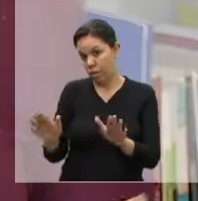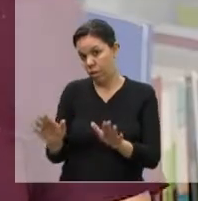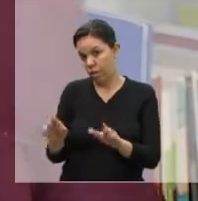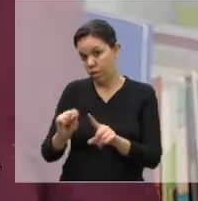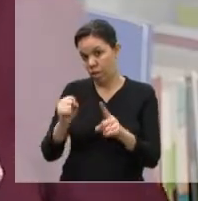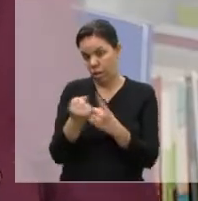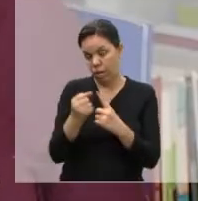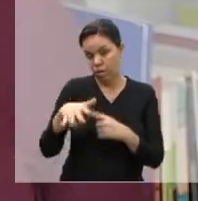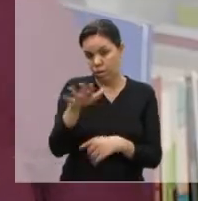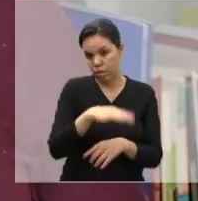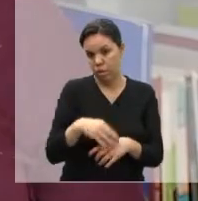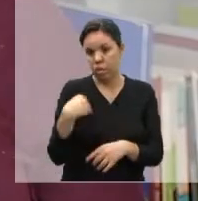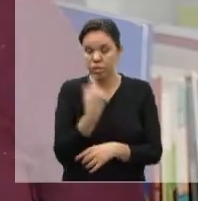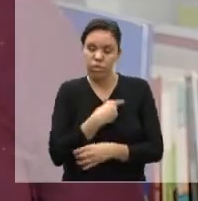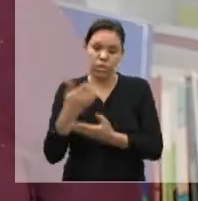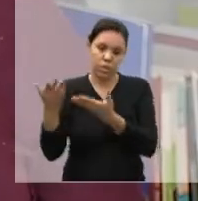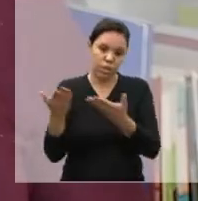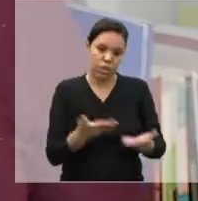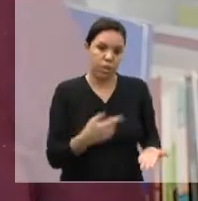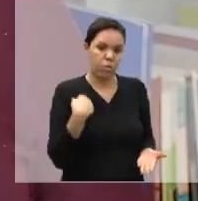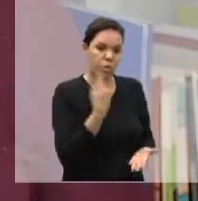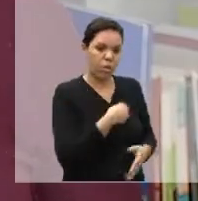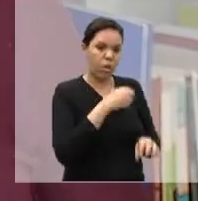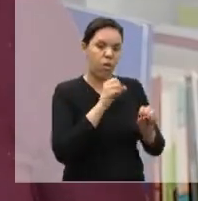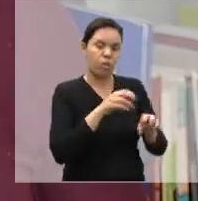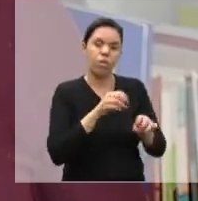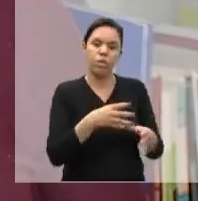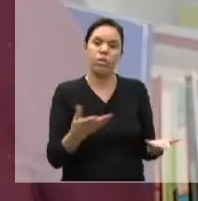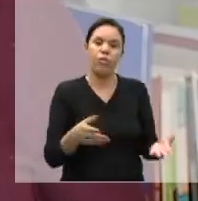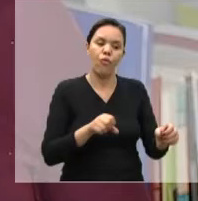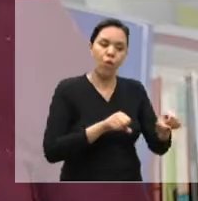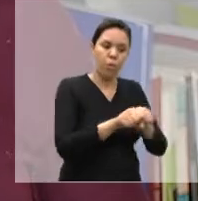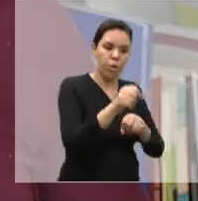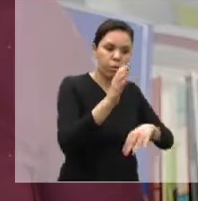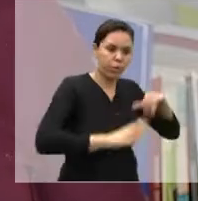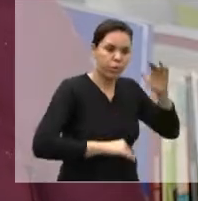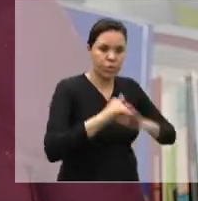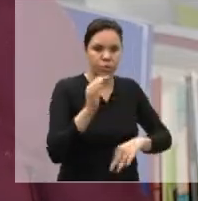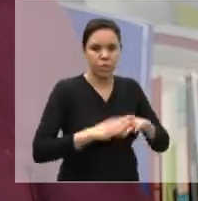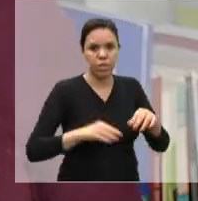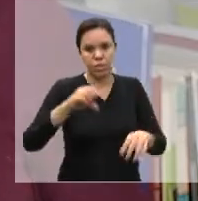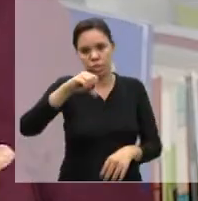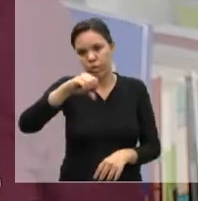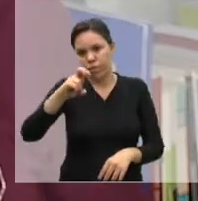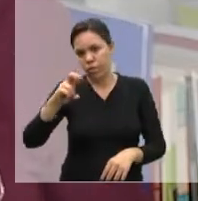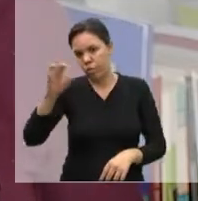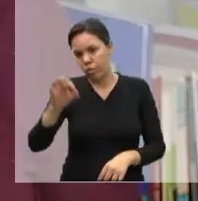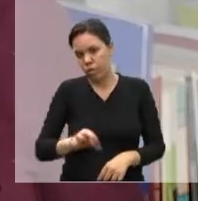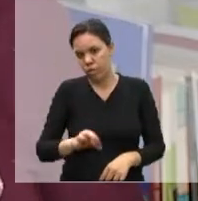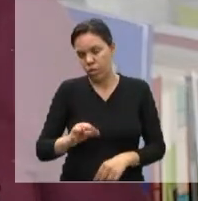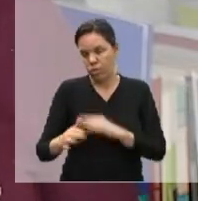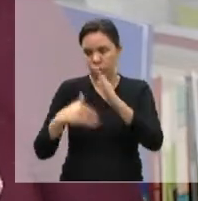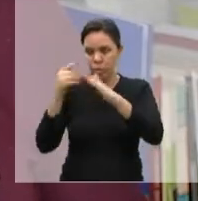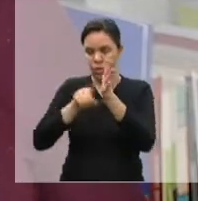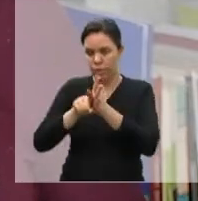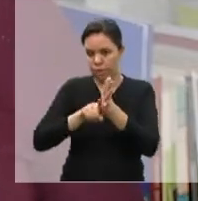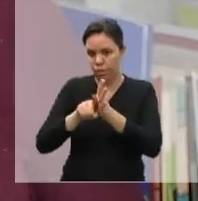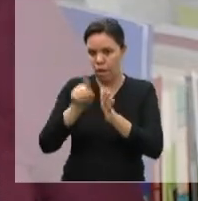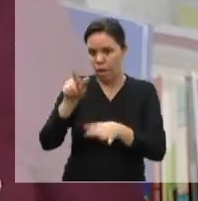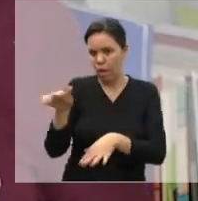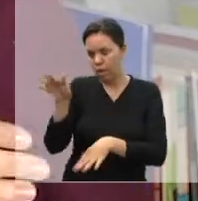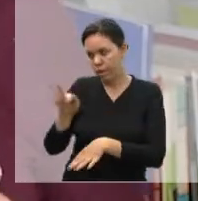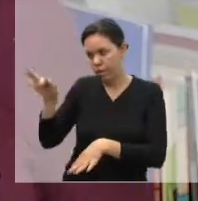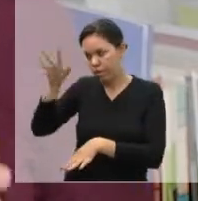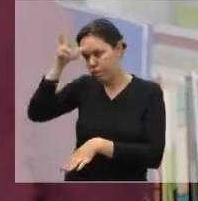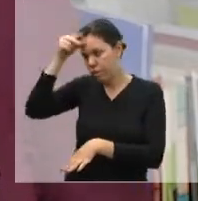alunos, nós formamos os profissionais. 95% da pesquisa desenvolvida no Brasil é nas universidades públicas.